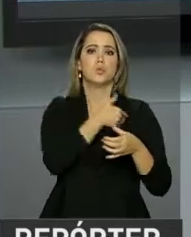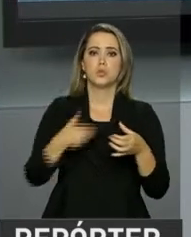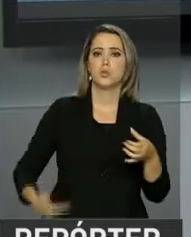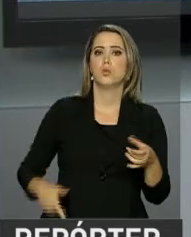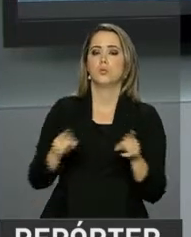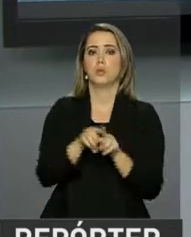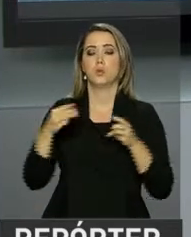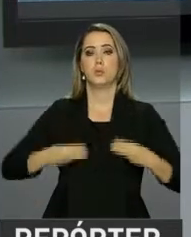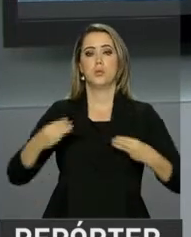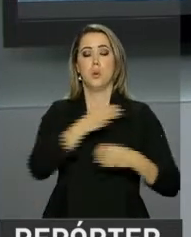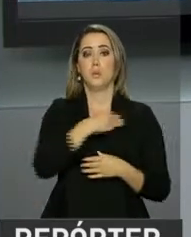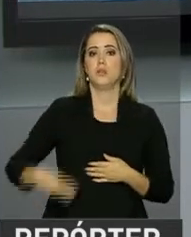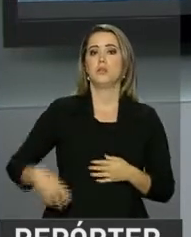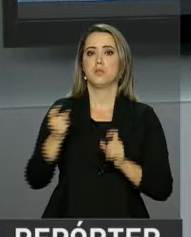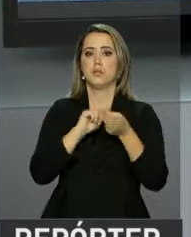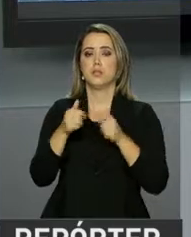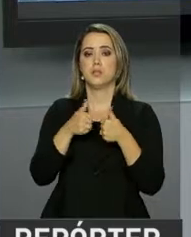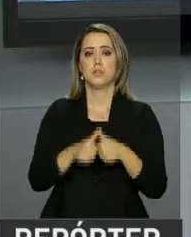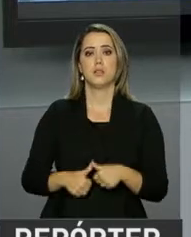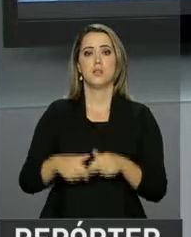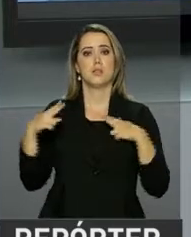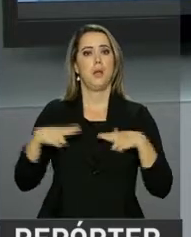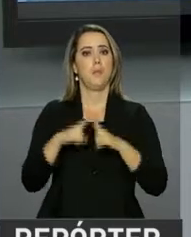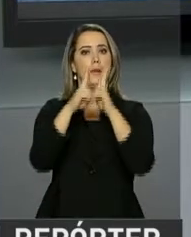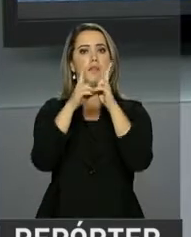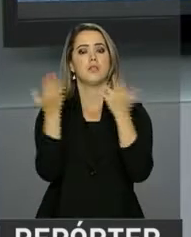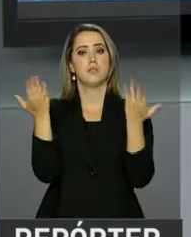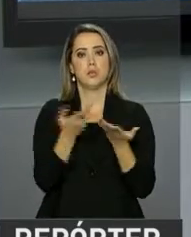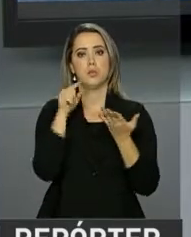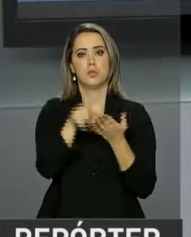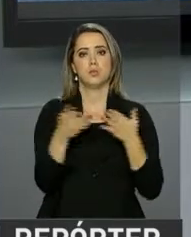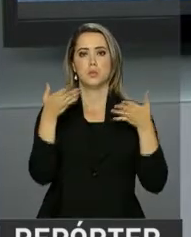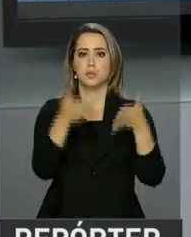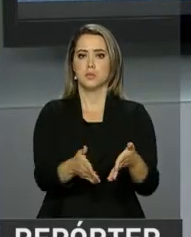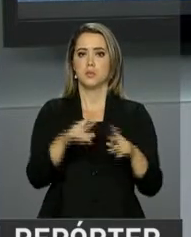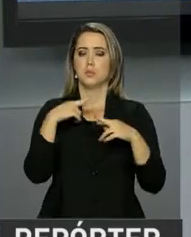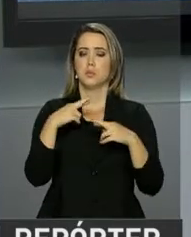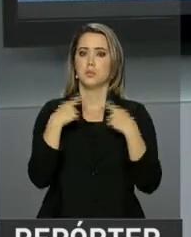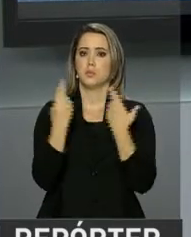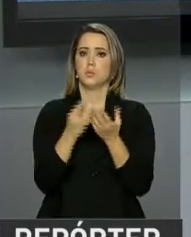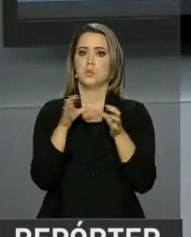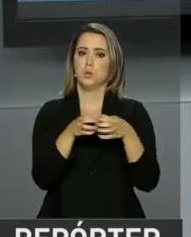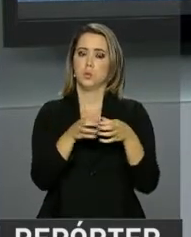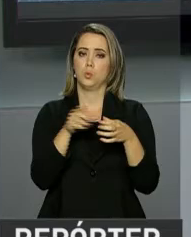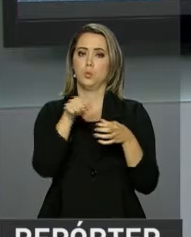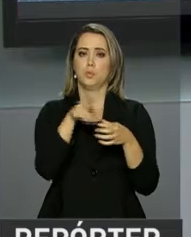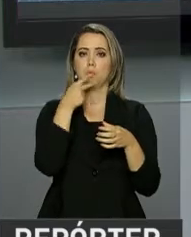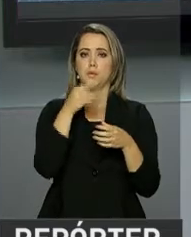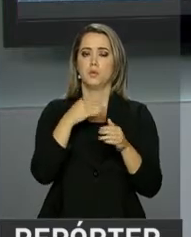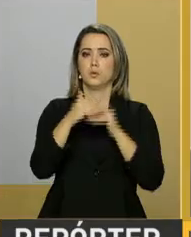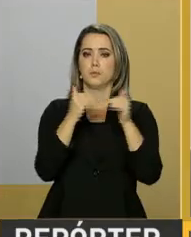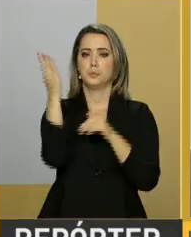O ministro da Fazenda, Henrique Meirelles, está em Paris, onde participa da reunião da organização e falou sobre esse crescimento do Brasil.